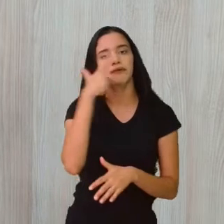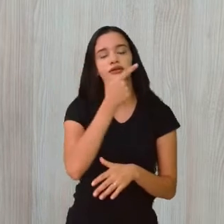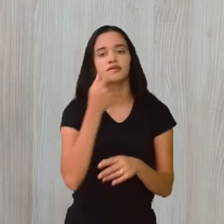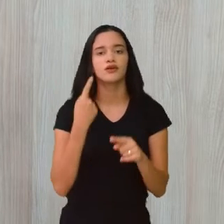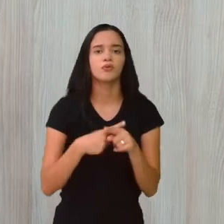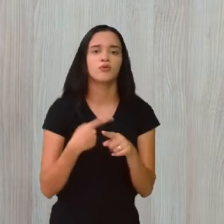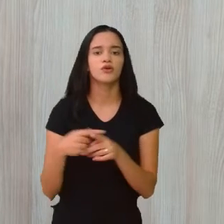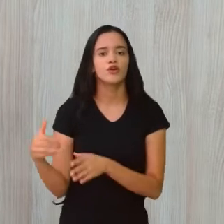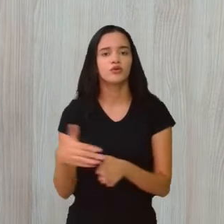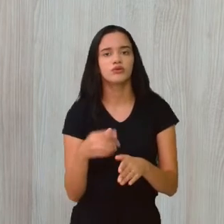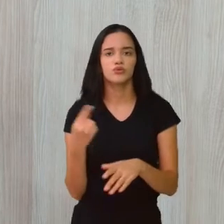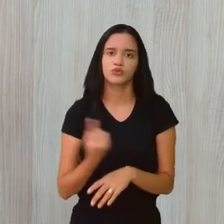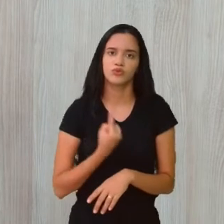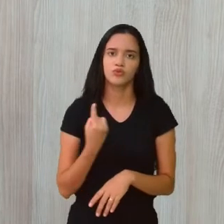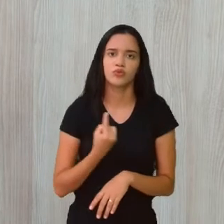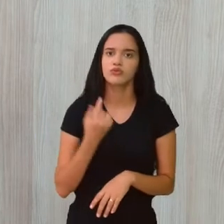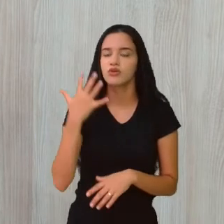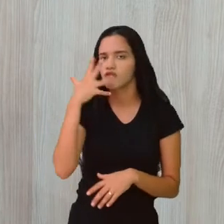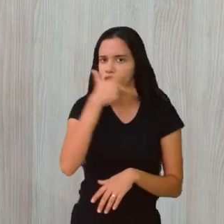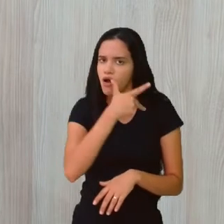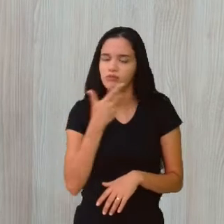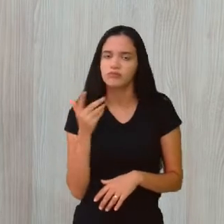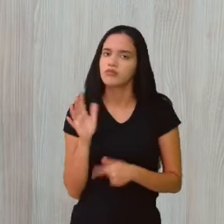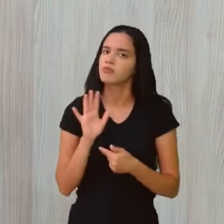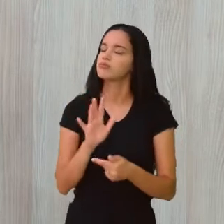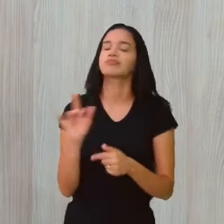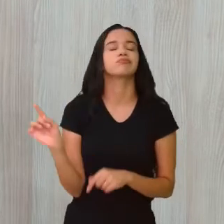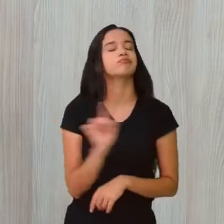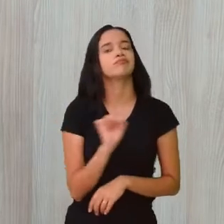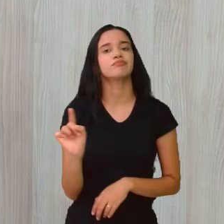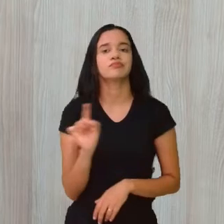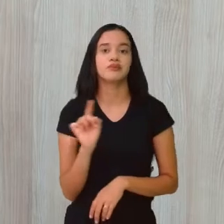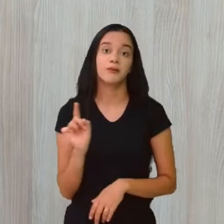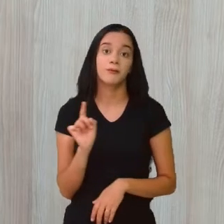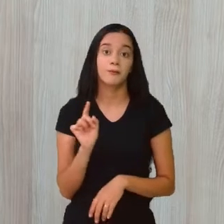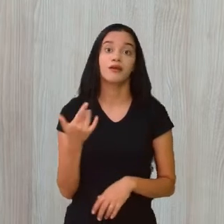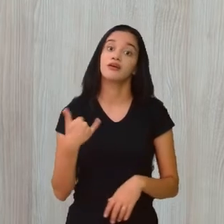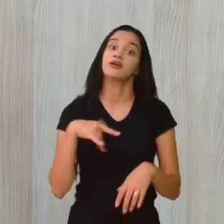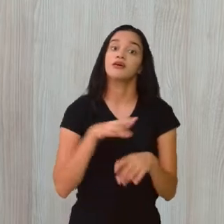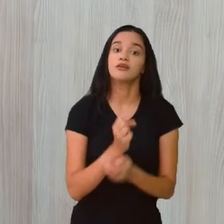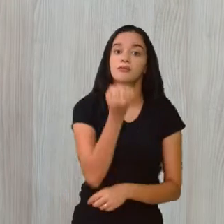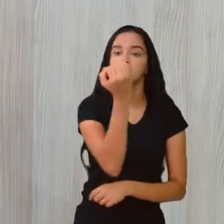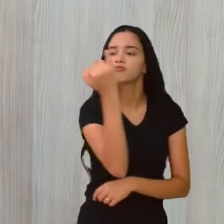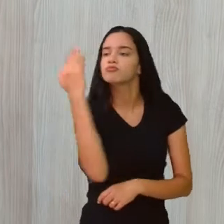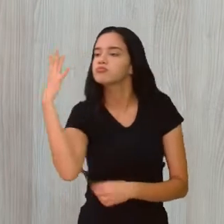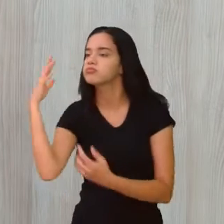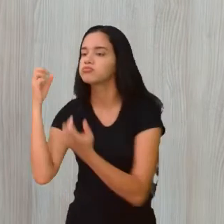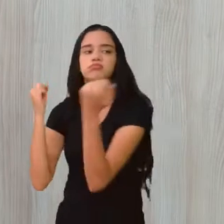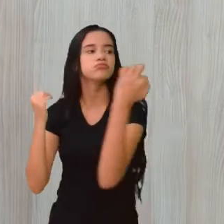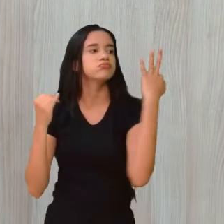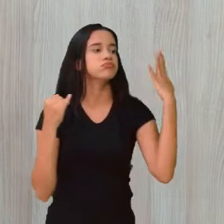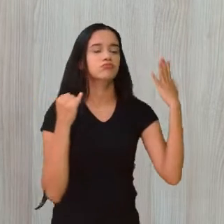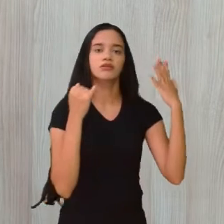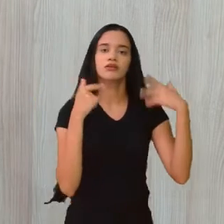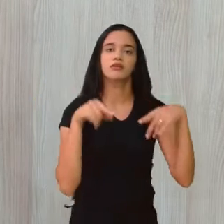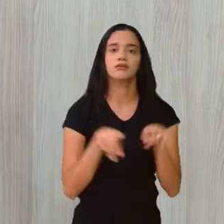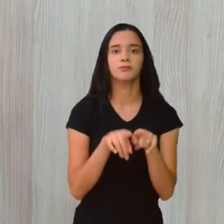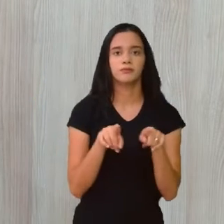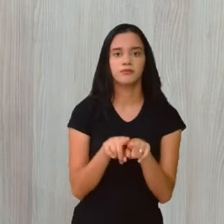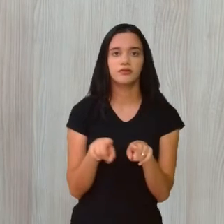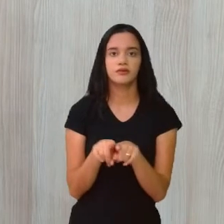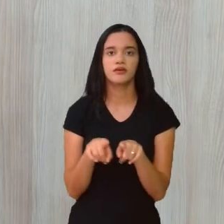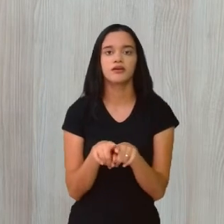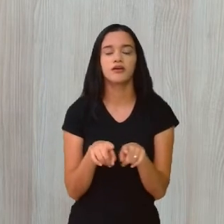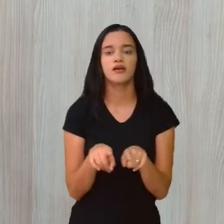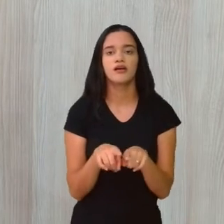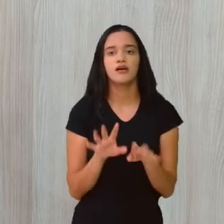rio sozinho, ele não vai trazer essa beleza. A beleza é graças à questão da vegetação, não é? Vamos dizer,